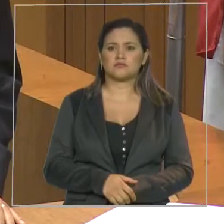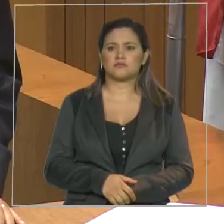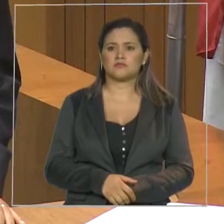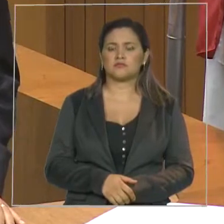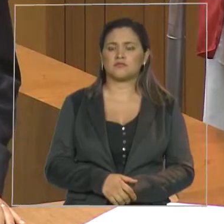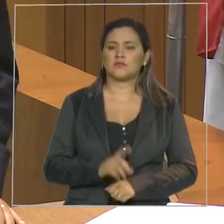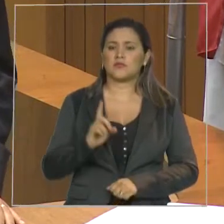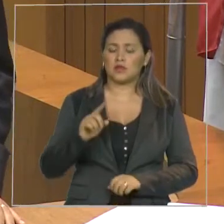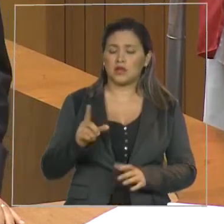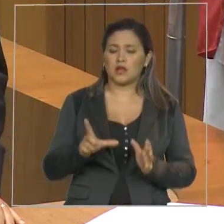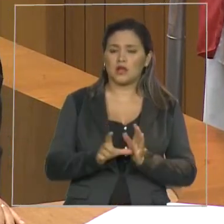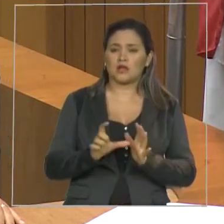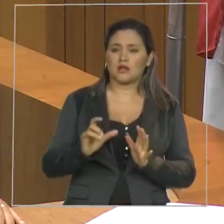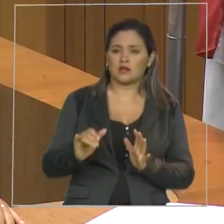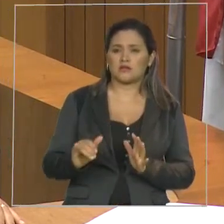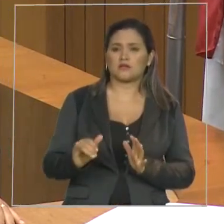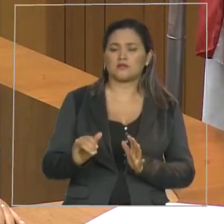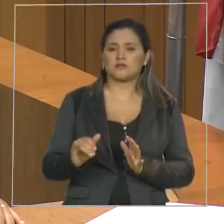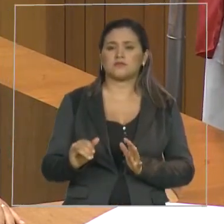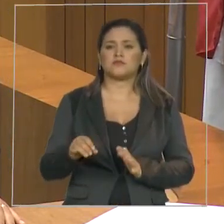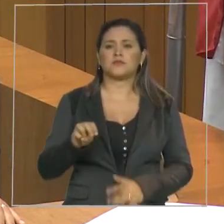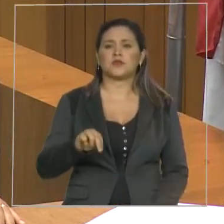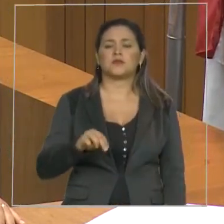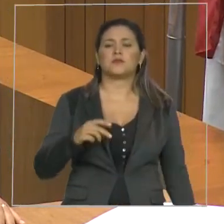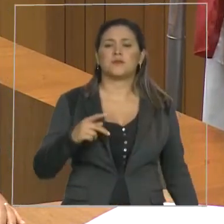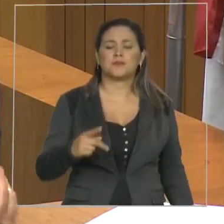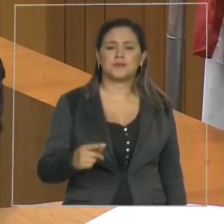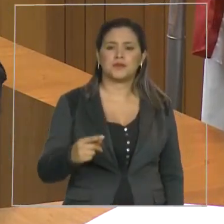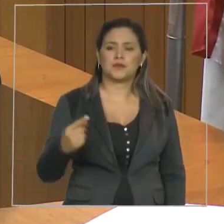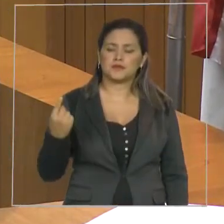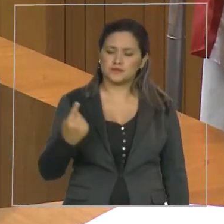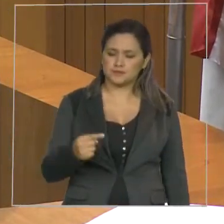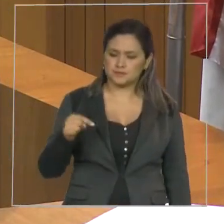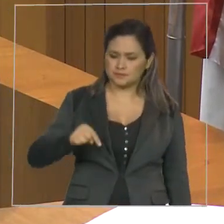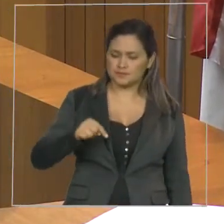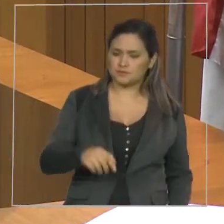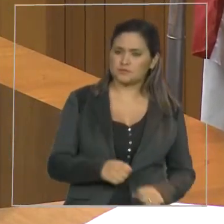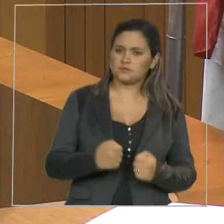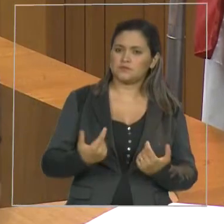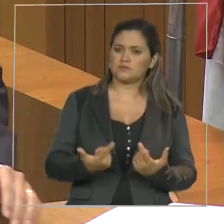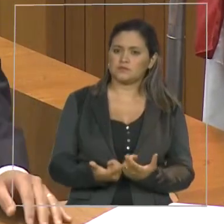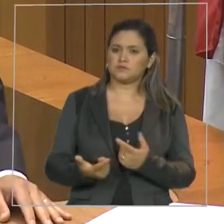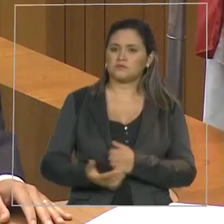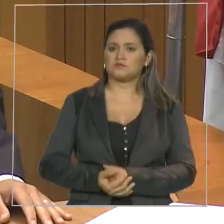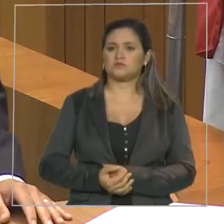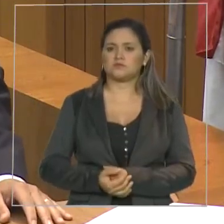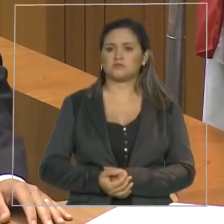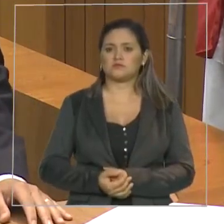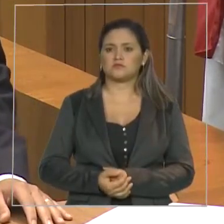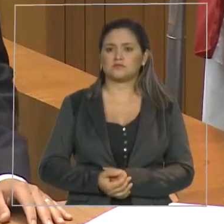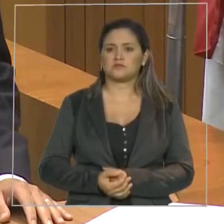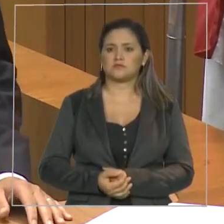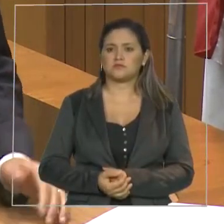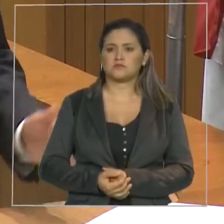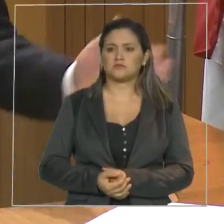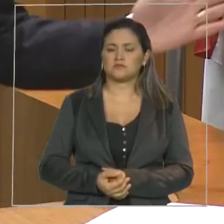lei, da medida provisória que foi encaminhada a essa casa. Então, senhoras e senhores, por conta